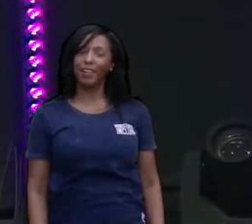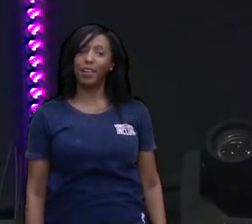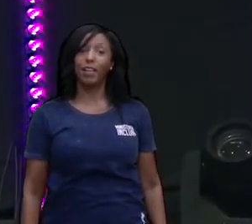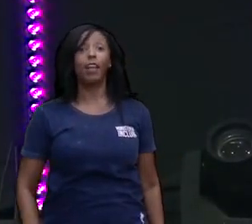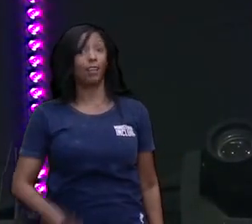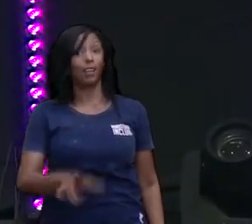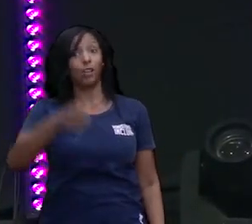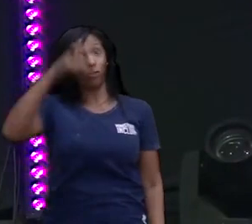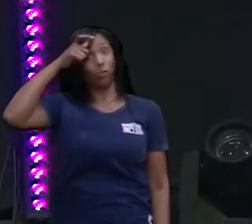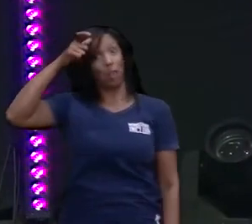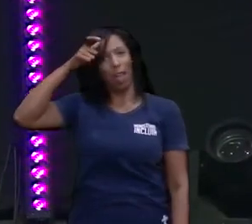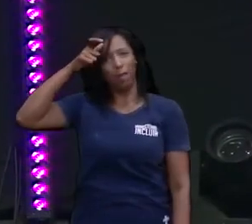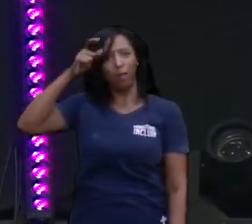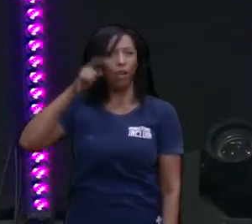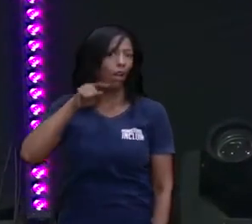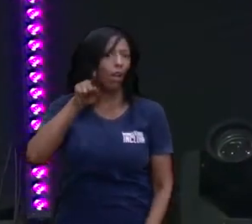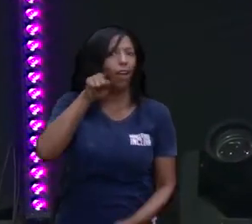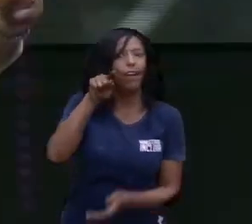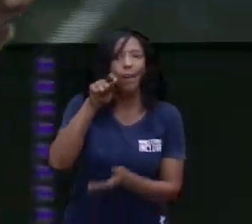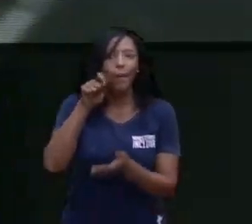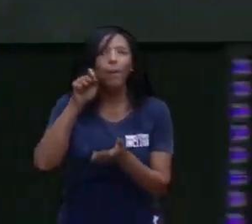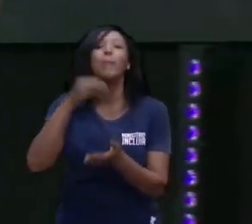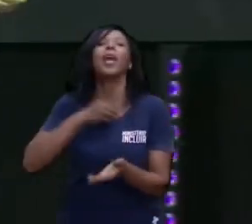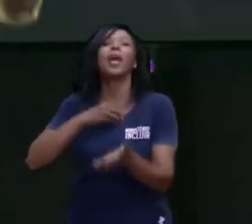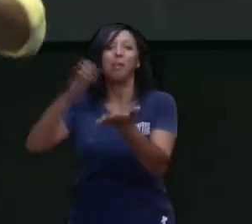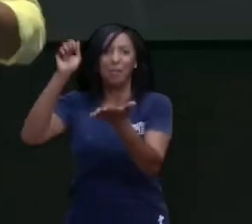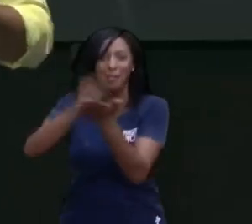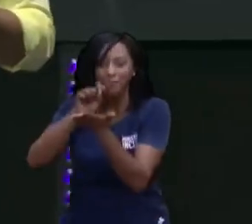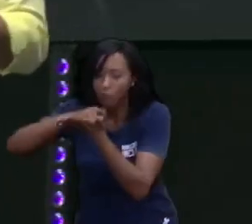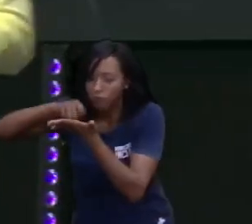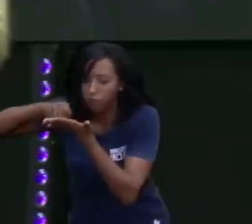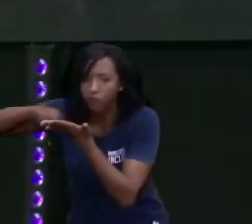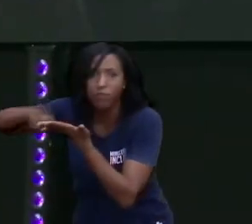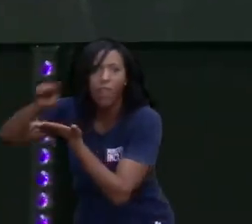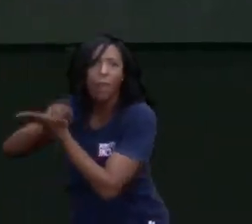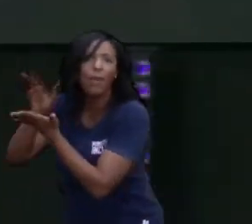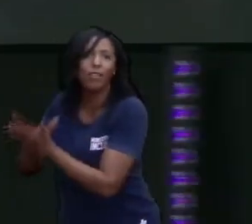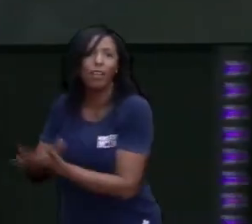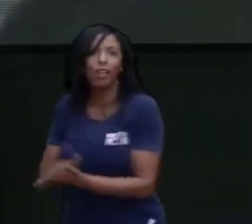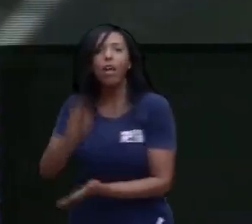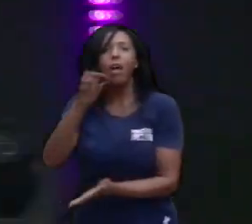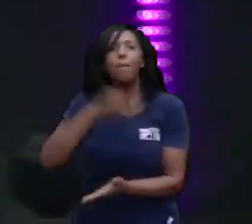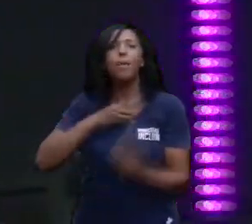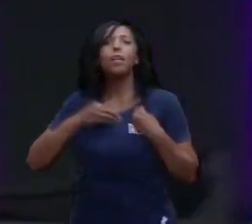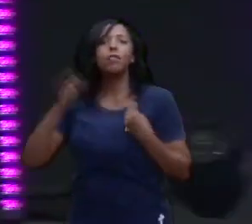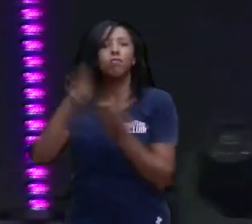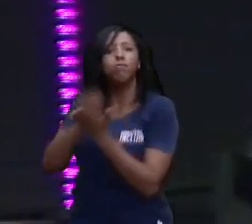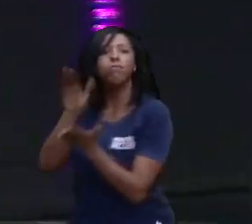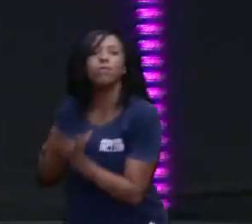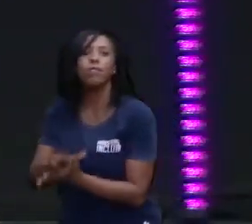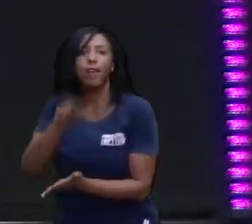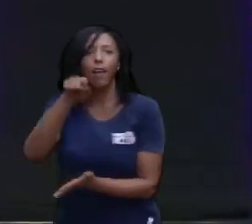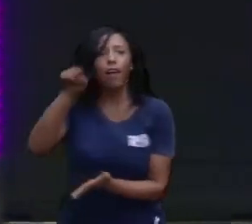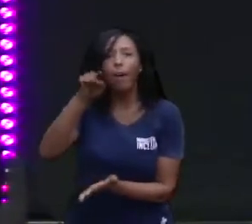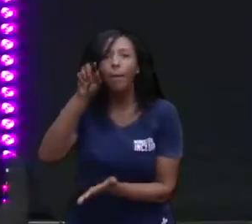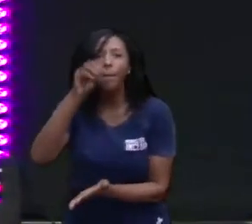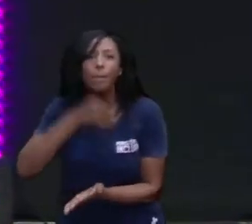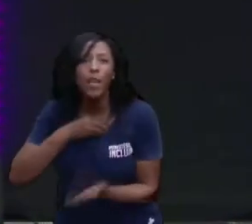miserável Anota tudo e se apronta e roupa e já